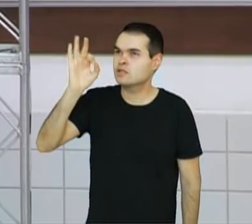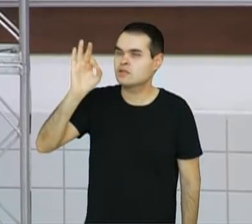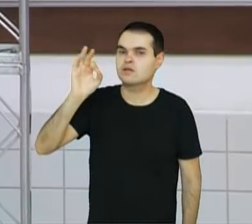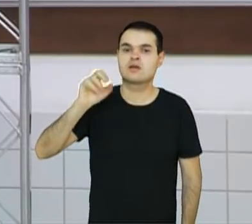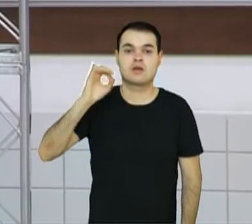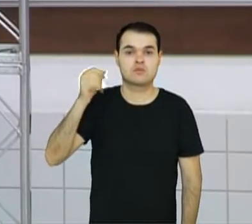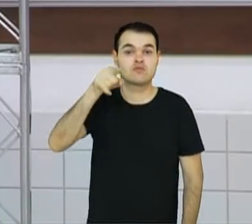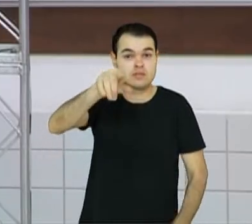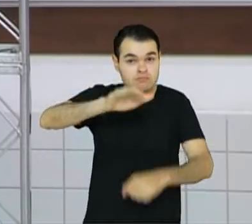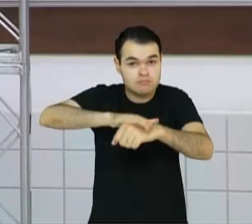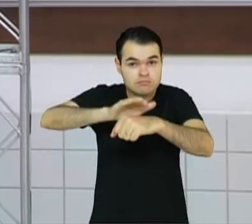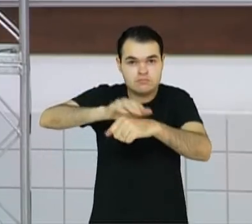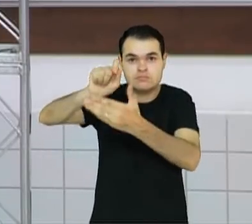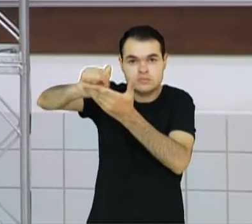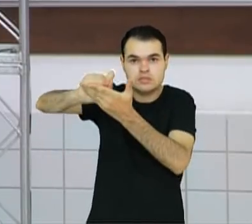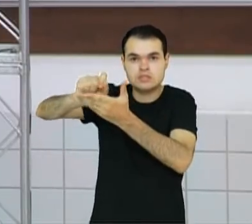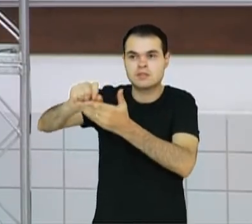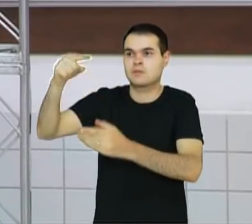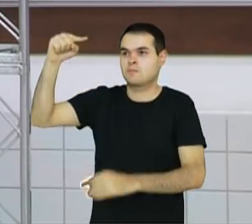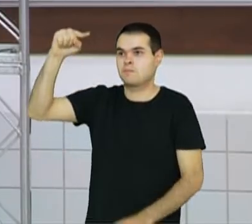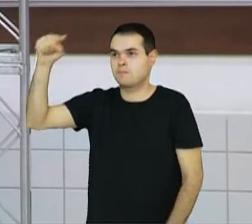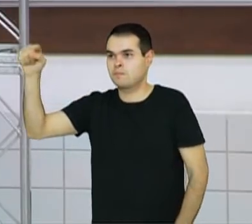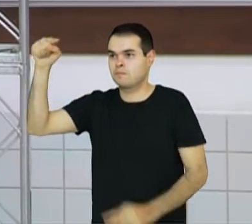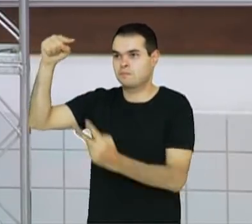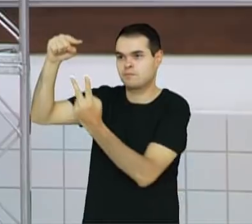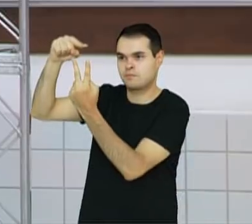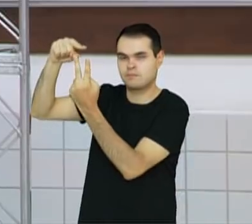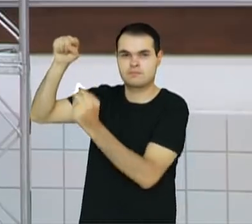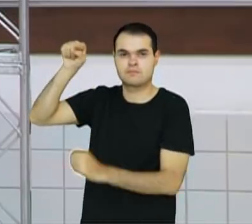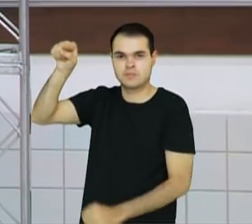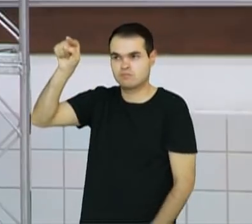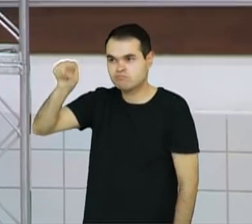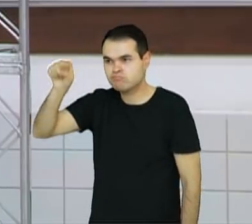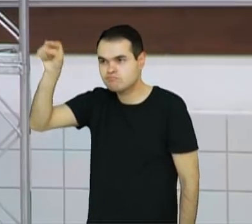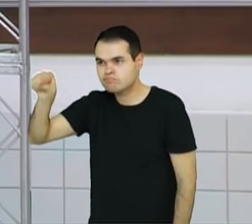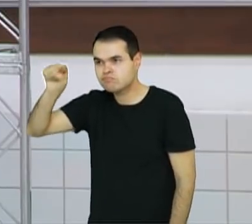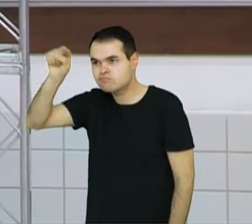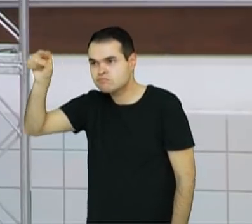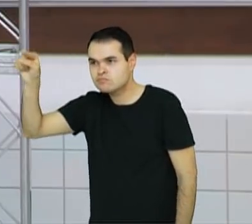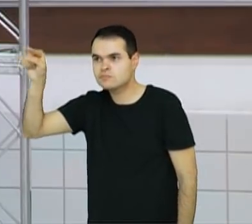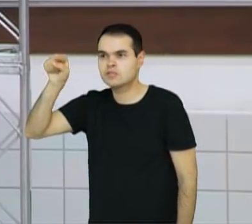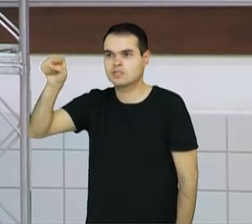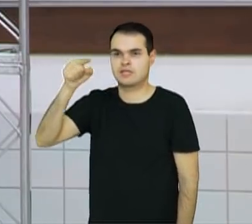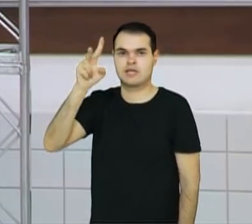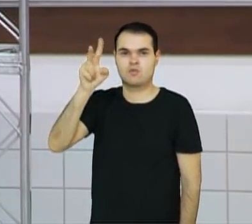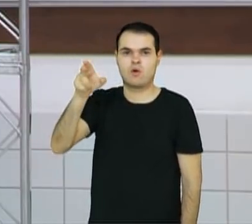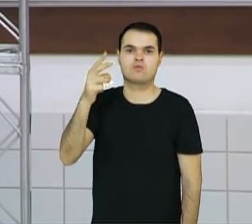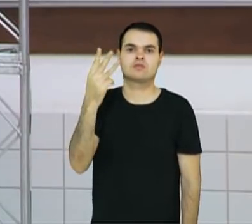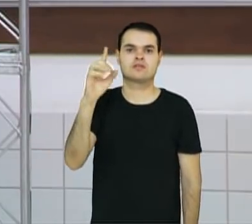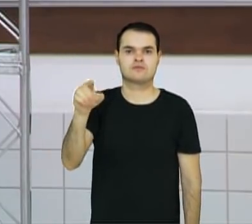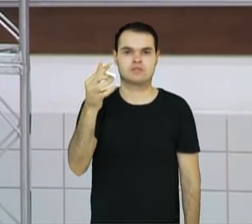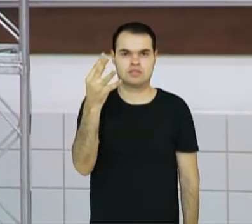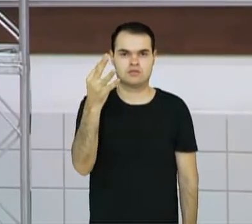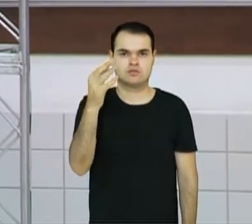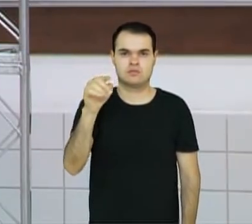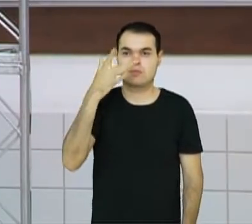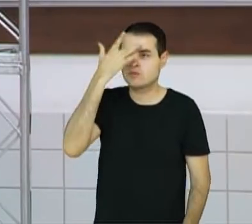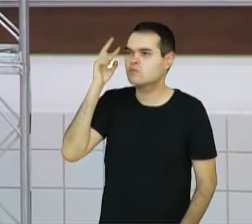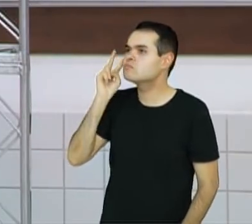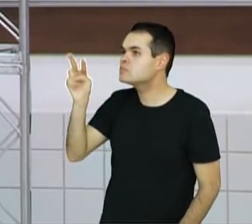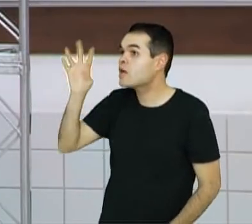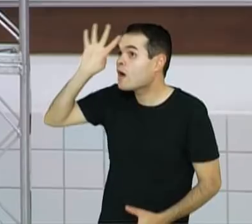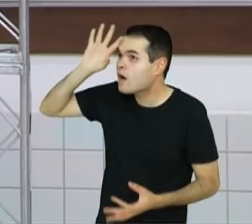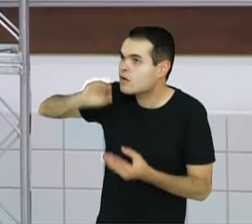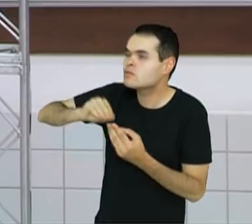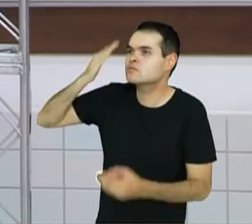a 3,14. Para a pessoa que vai corrigir o seu exercício, saber que substituição você usou. Embora seja uma substituição clássica, você deixa